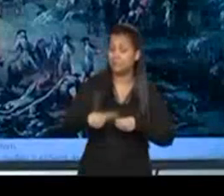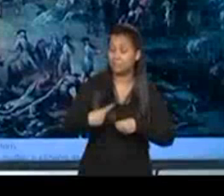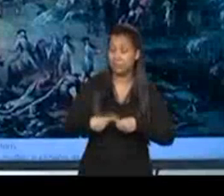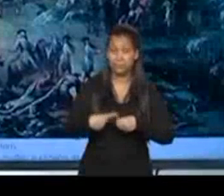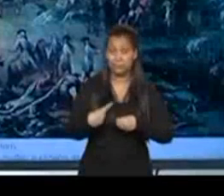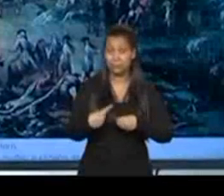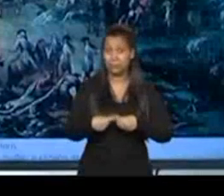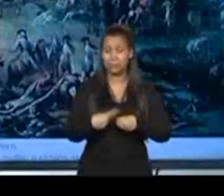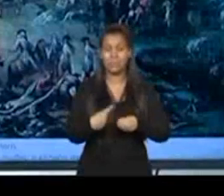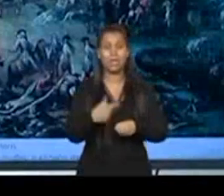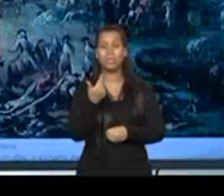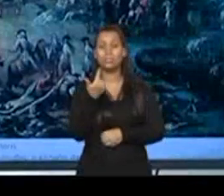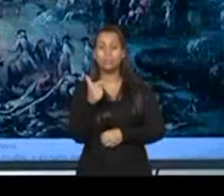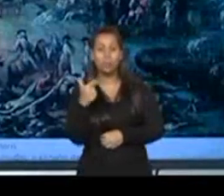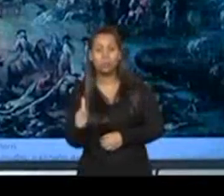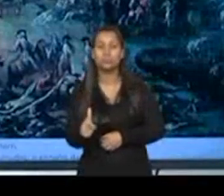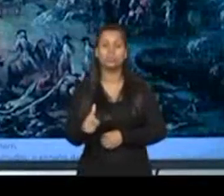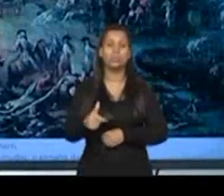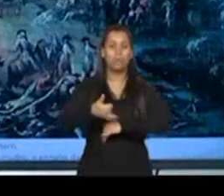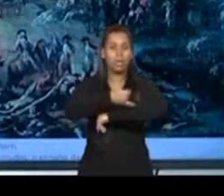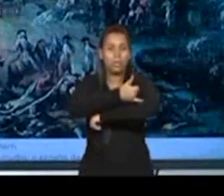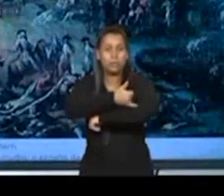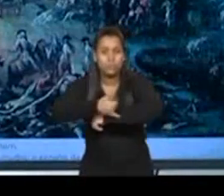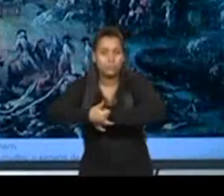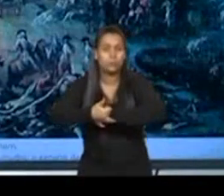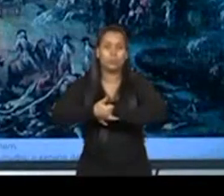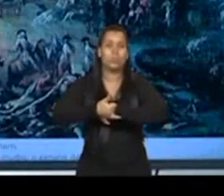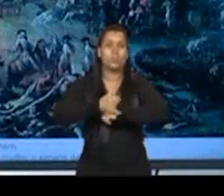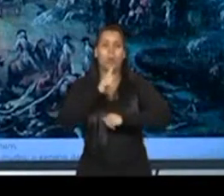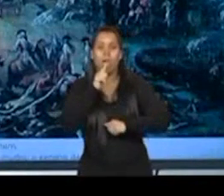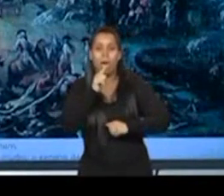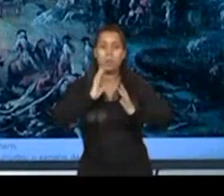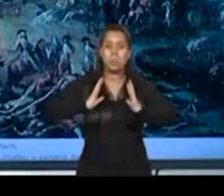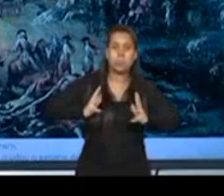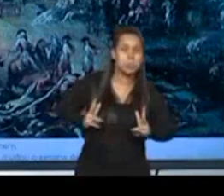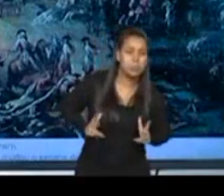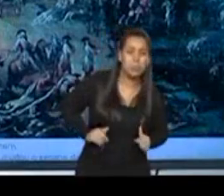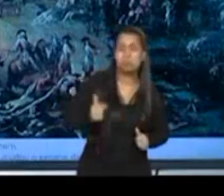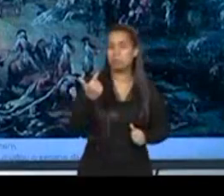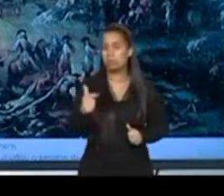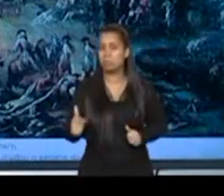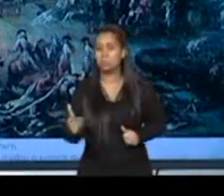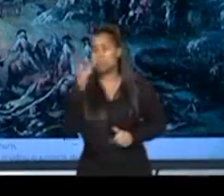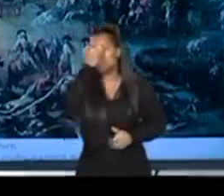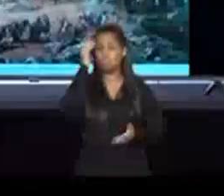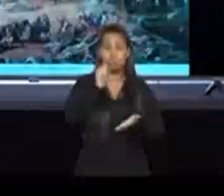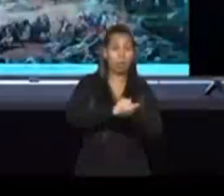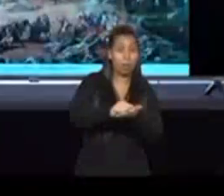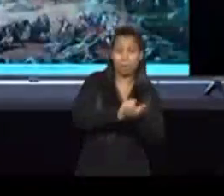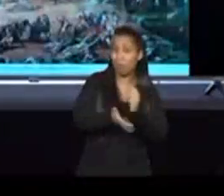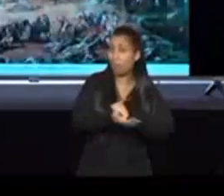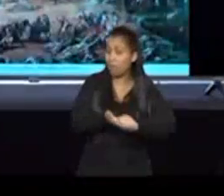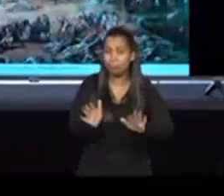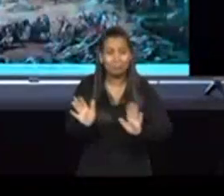cidades, muitas vezes, não tinham esse tratamento de esgoto, tratamento de água, as pessoas não tinham esses hábitos de higiene.